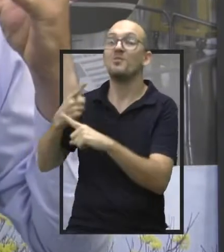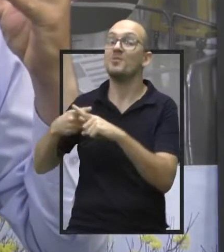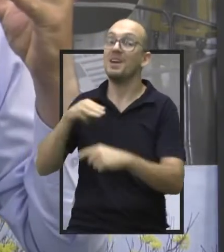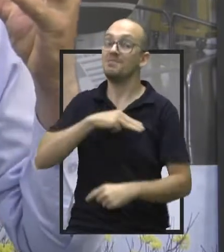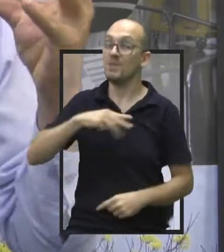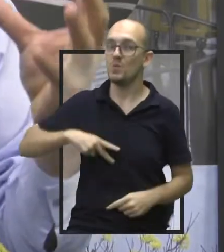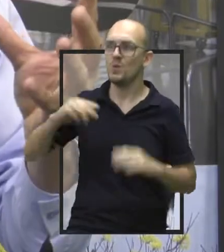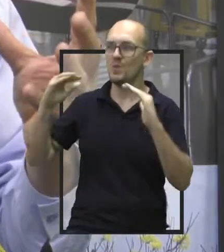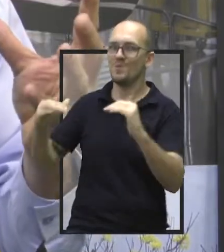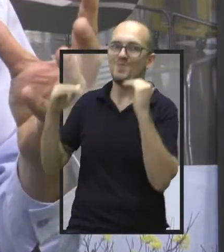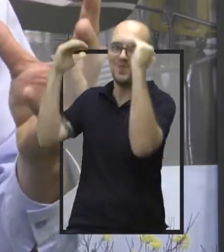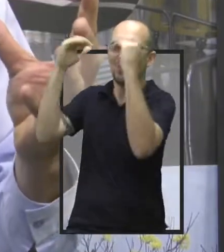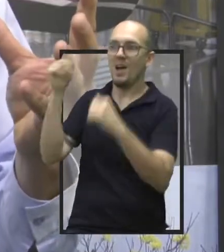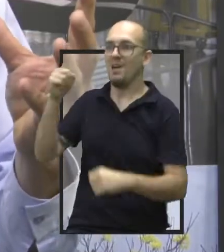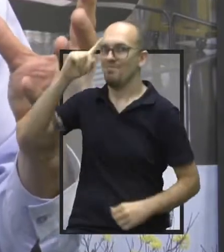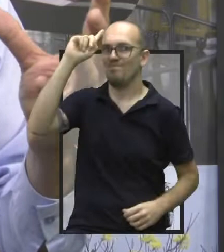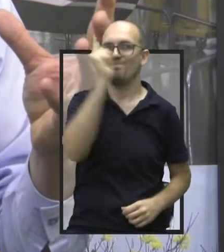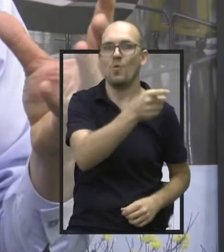ele fazer